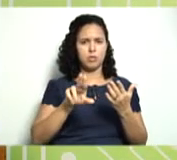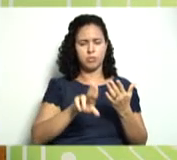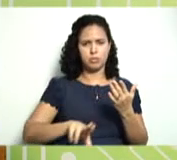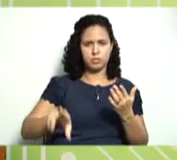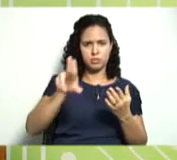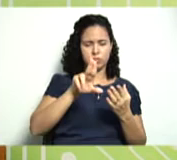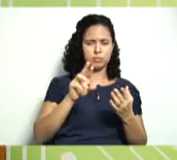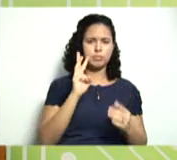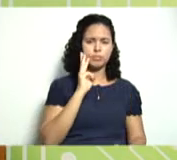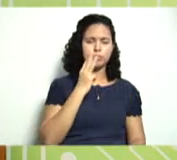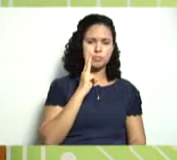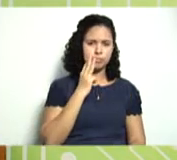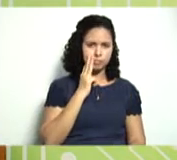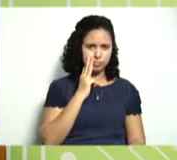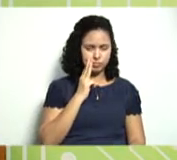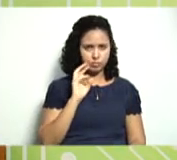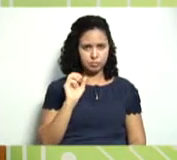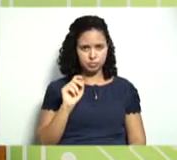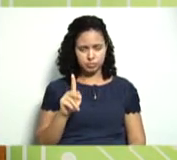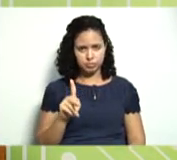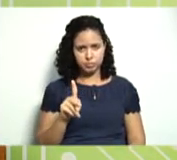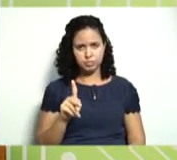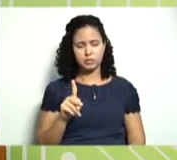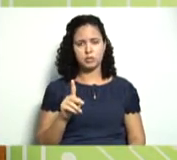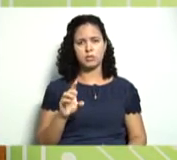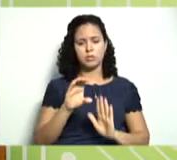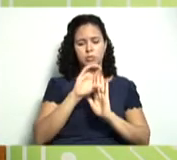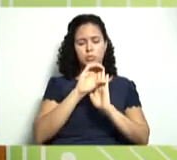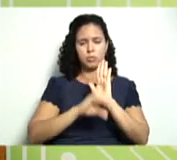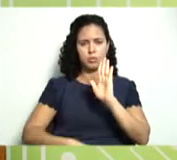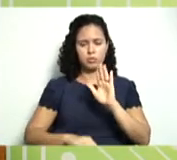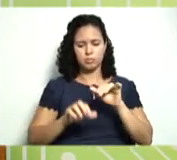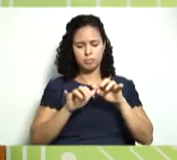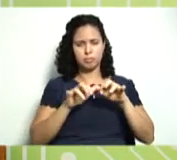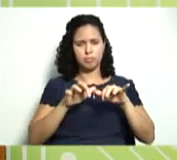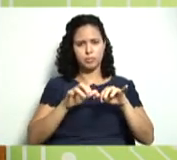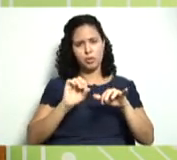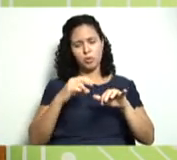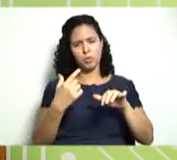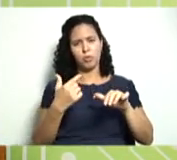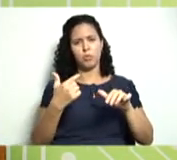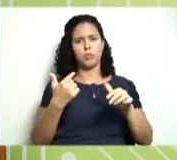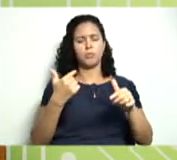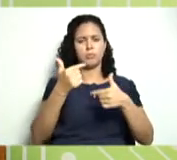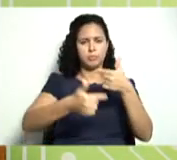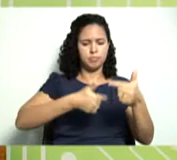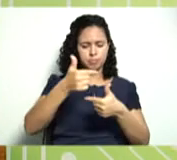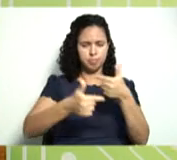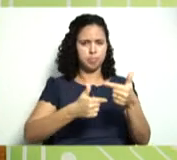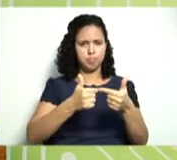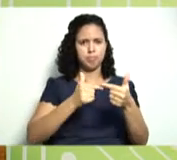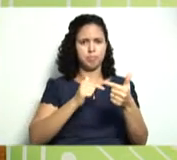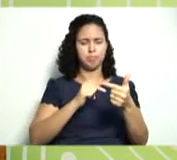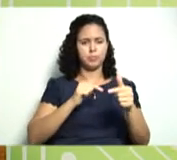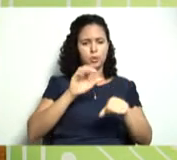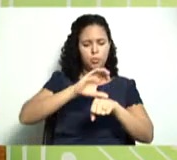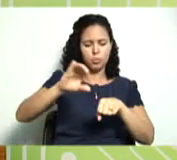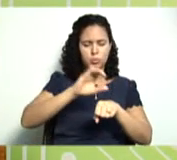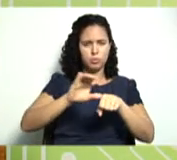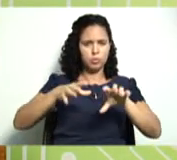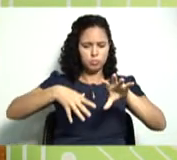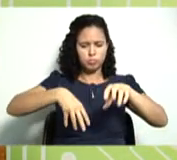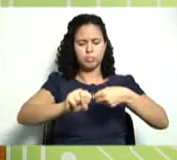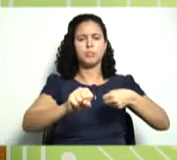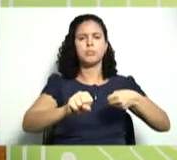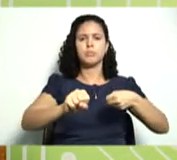hoje do currículo a ser digitado a um trabalho de conclusão que tem que seguir a norma da abnt e